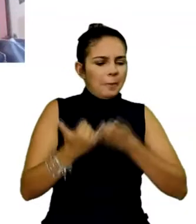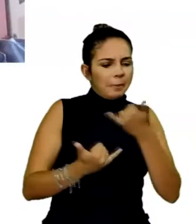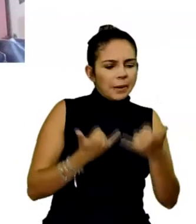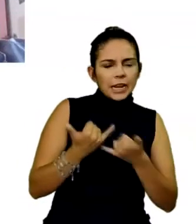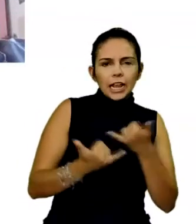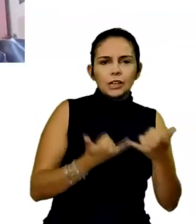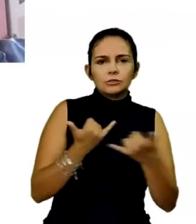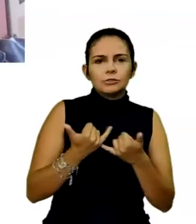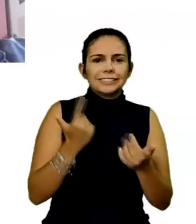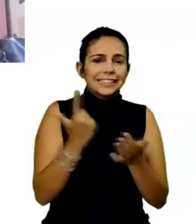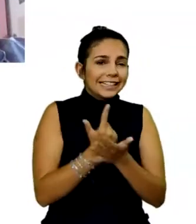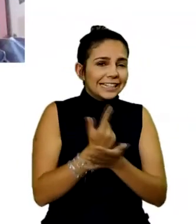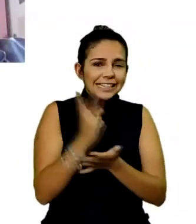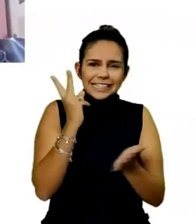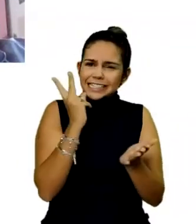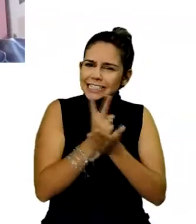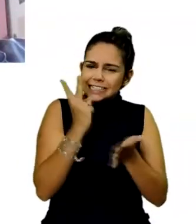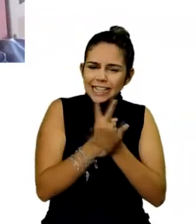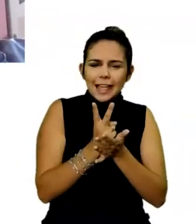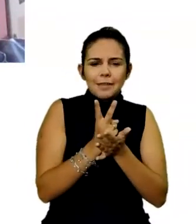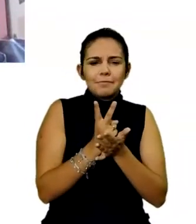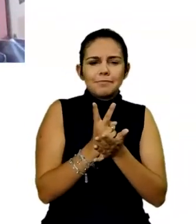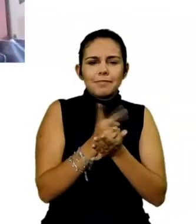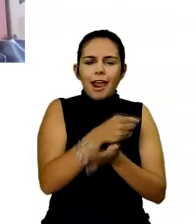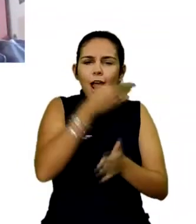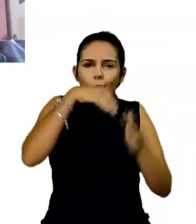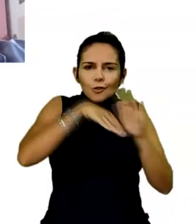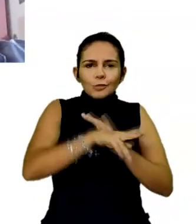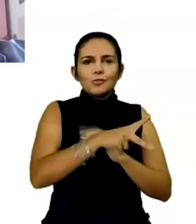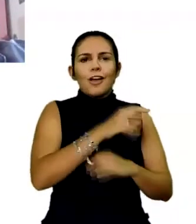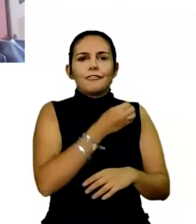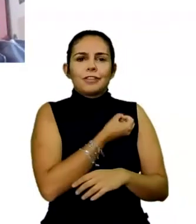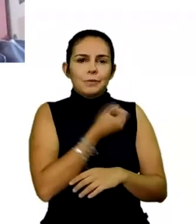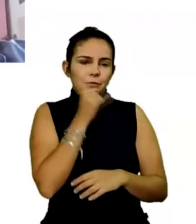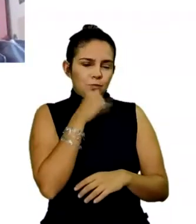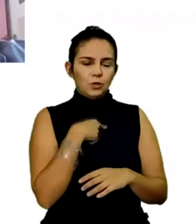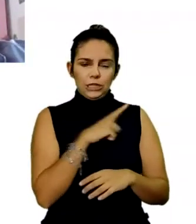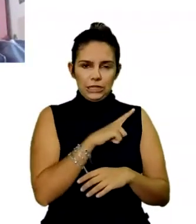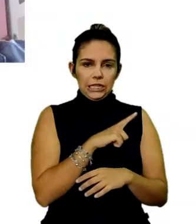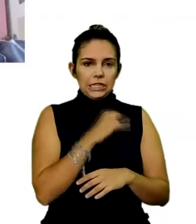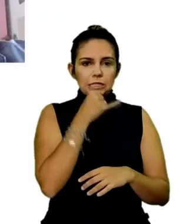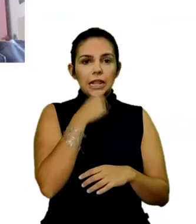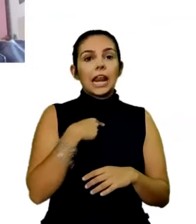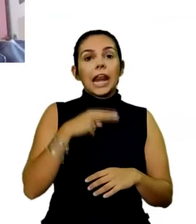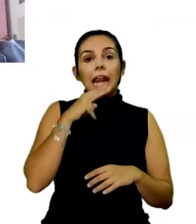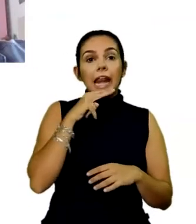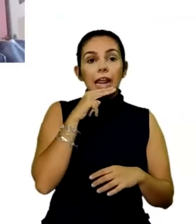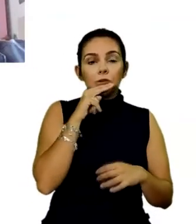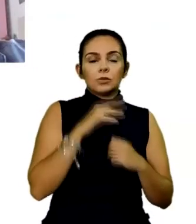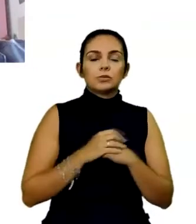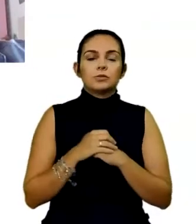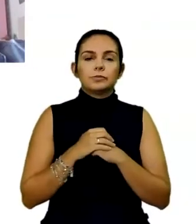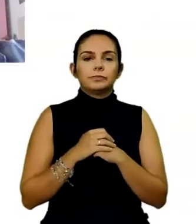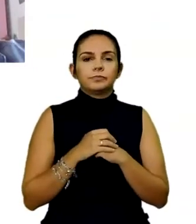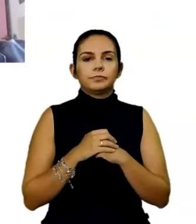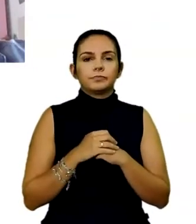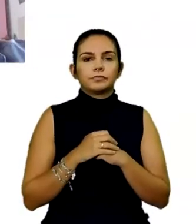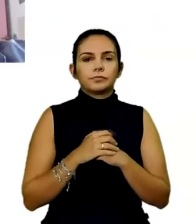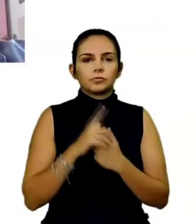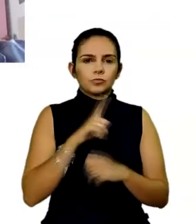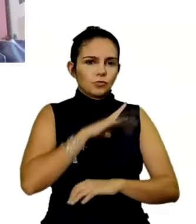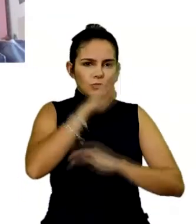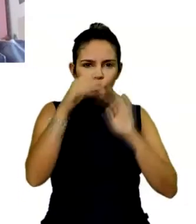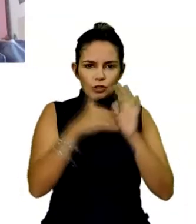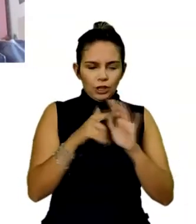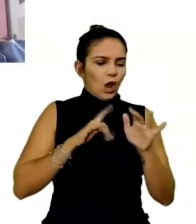brinquedo, o livro sempre terá um espaço. Eu vejo que a gente tem exemplo dos netos, né? Tem